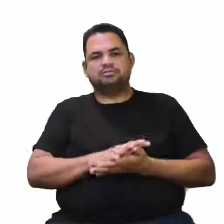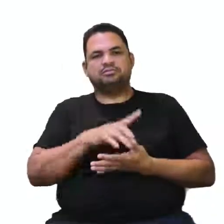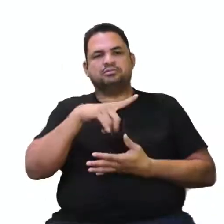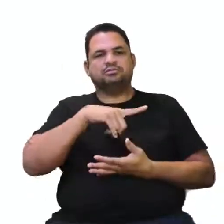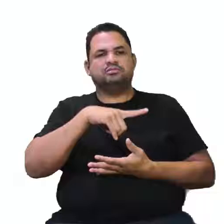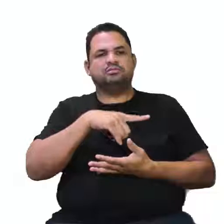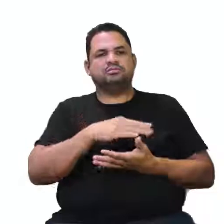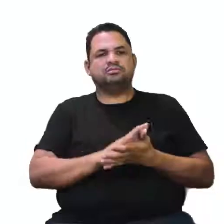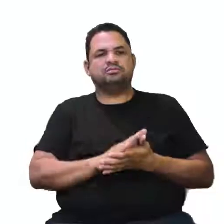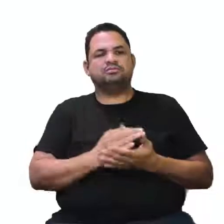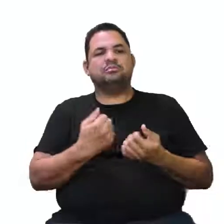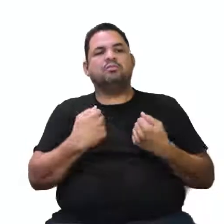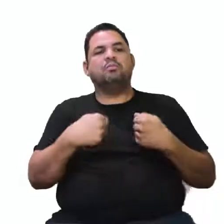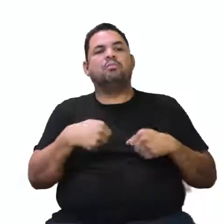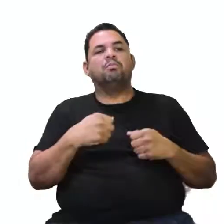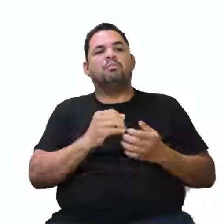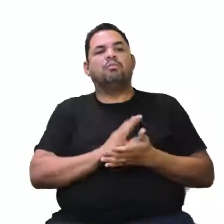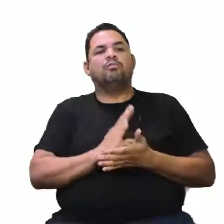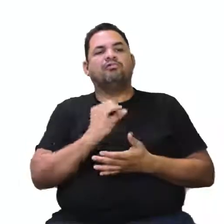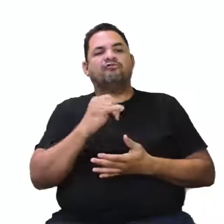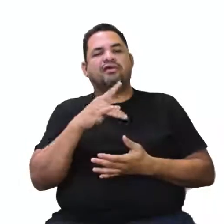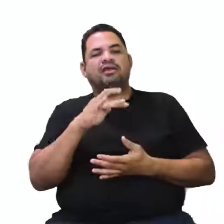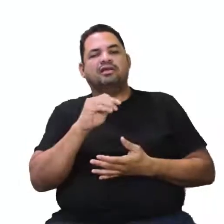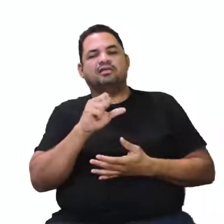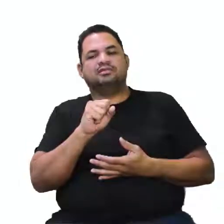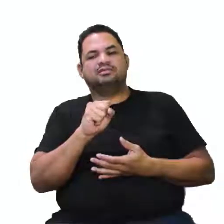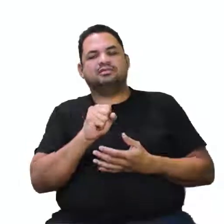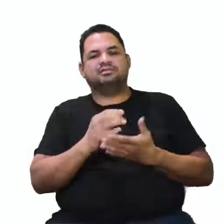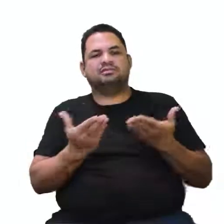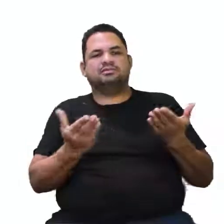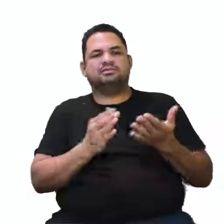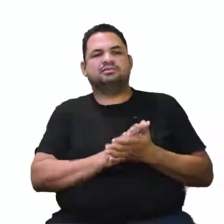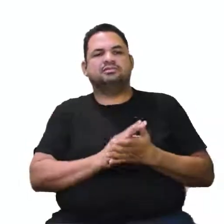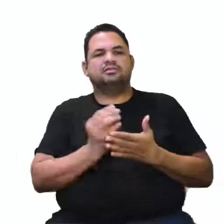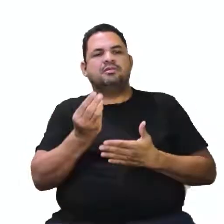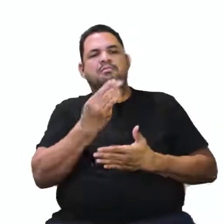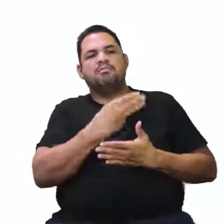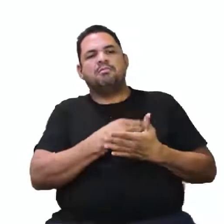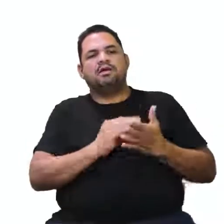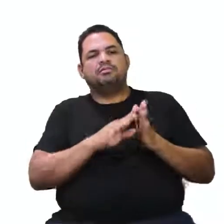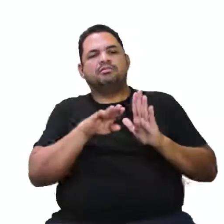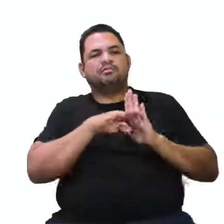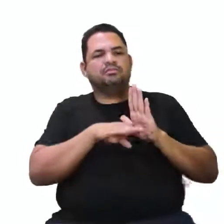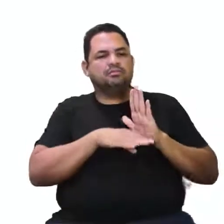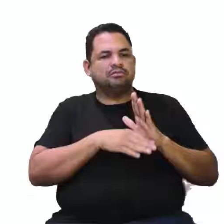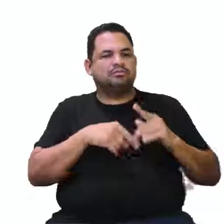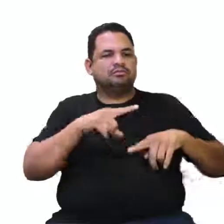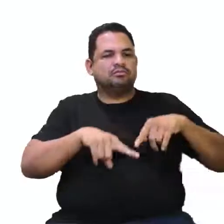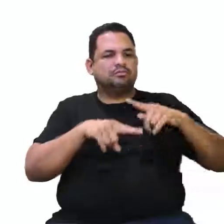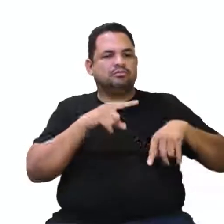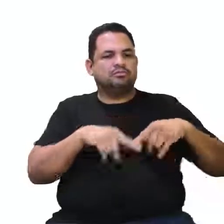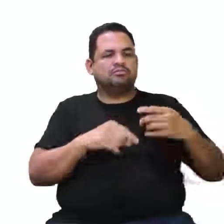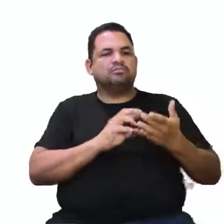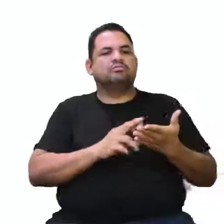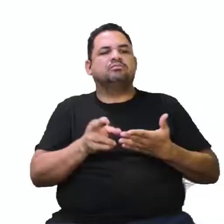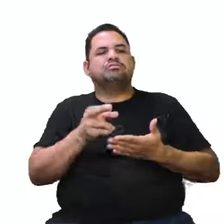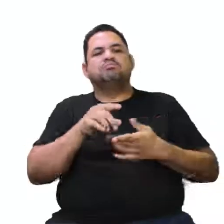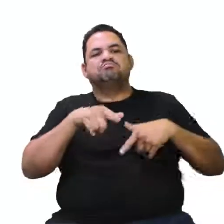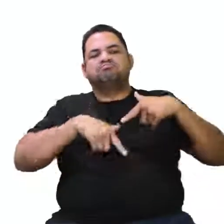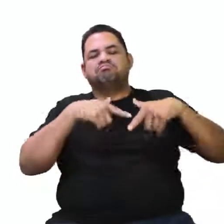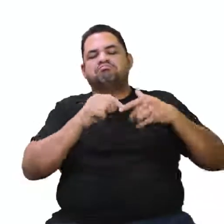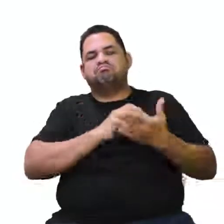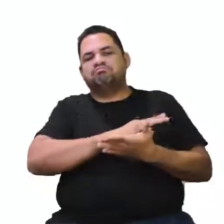Nós temos aí que pode estar influenciando algumas ofertas, né? Mapas, receitas, ingredientes, produtos,